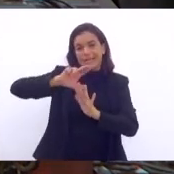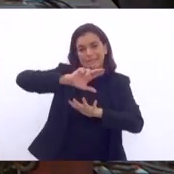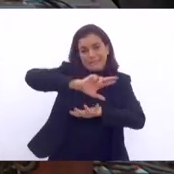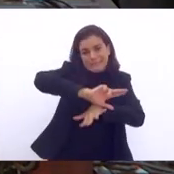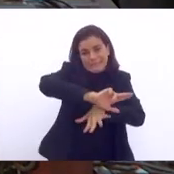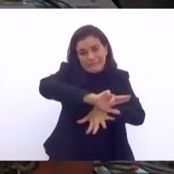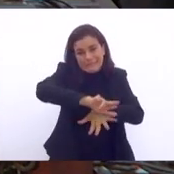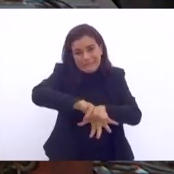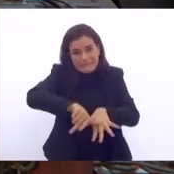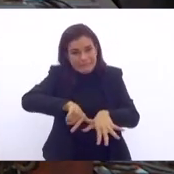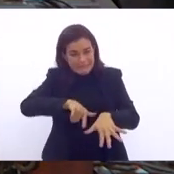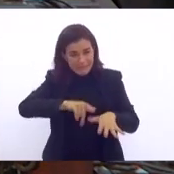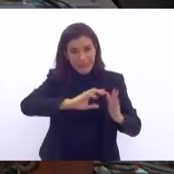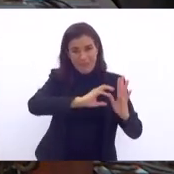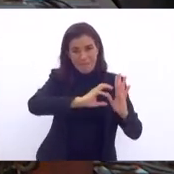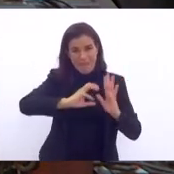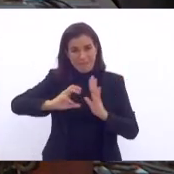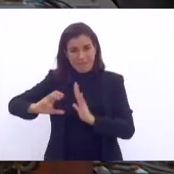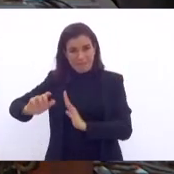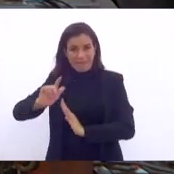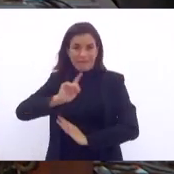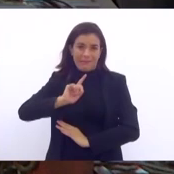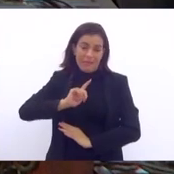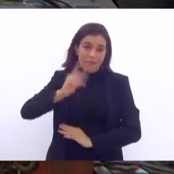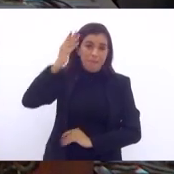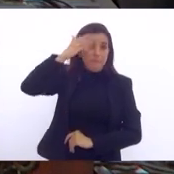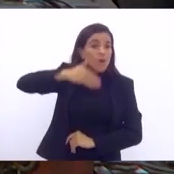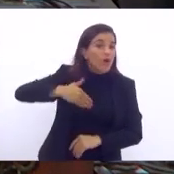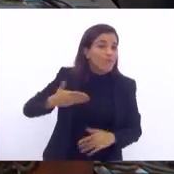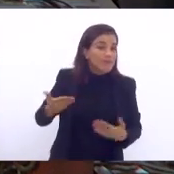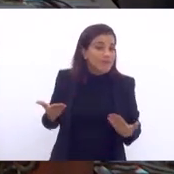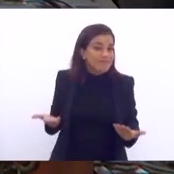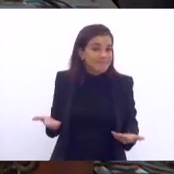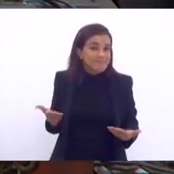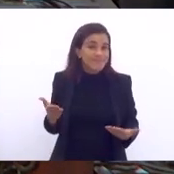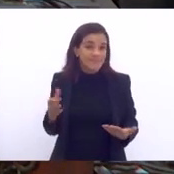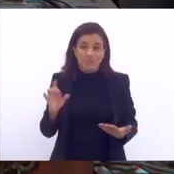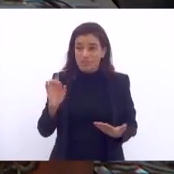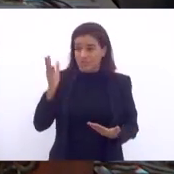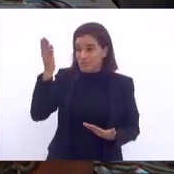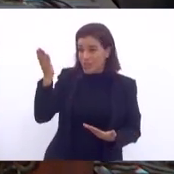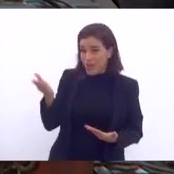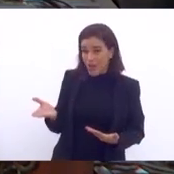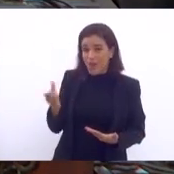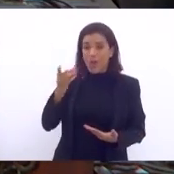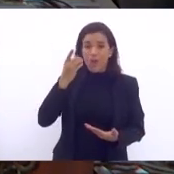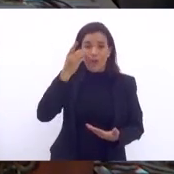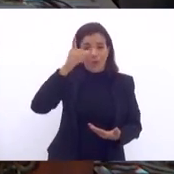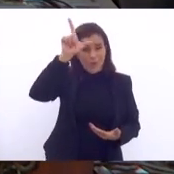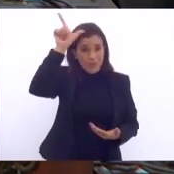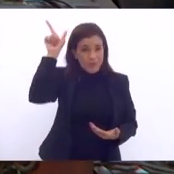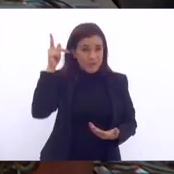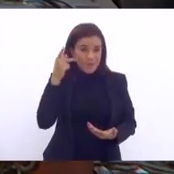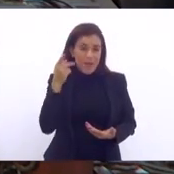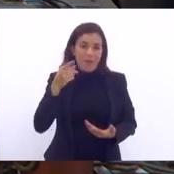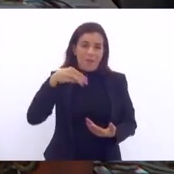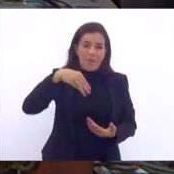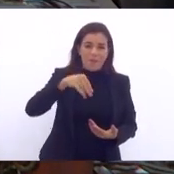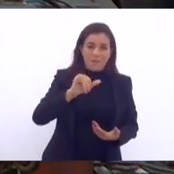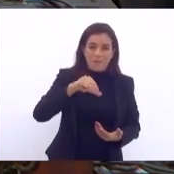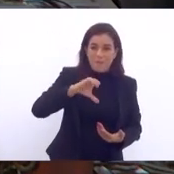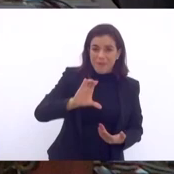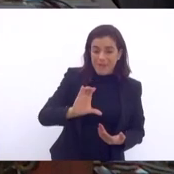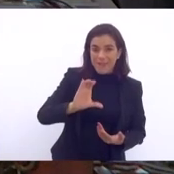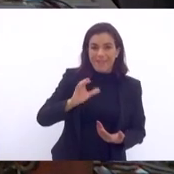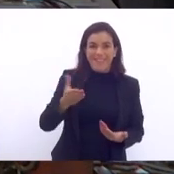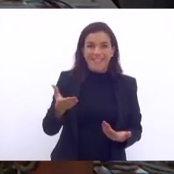na casa e a prova disso, que inclui não só a Vossa Excelência, como Luiz Paulo, Mink e todos os demais colegas. Eu acho que foi o ano nós de